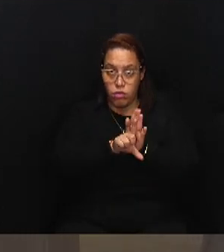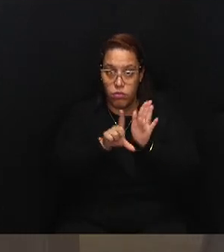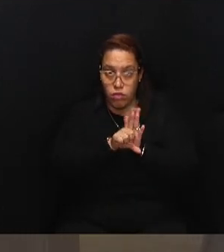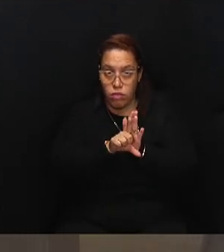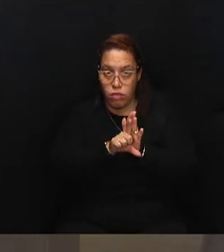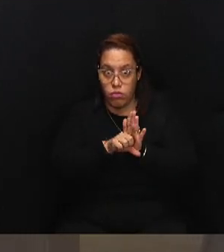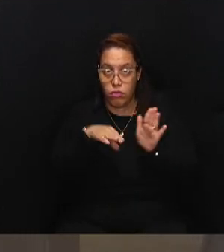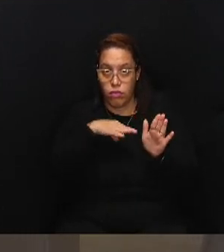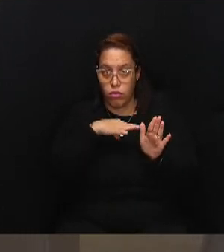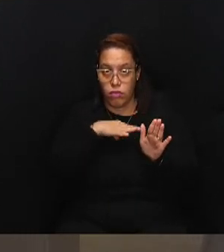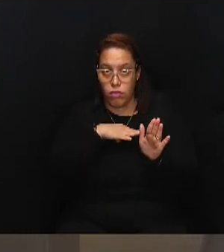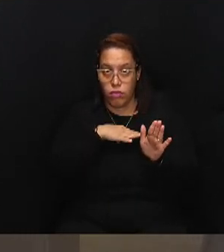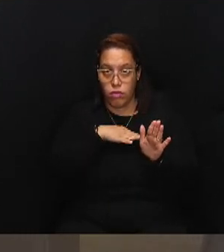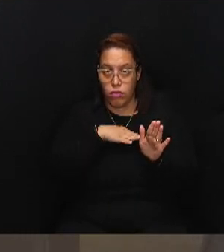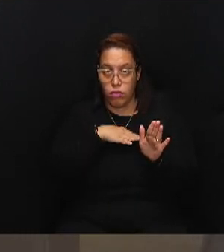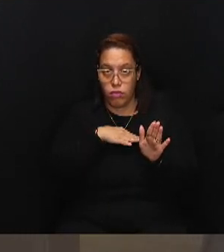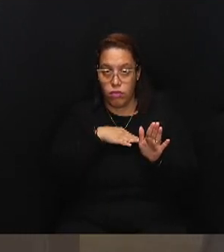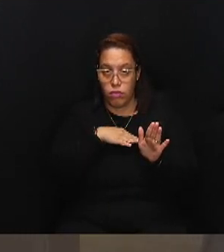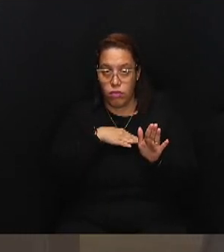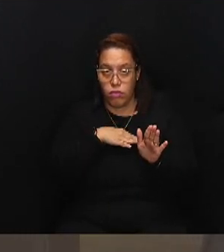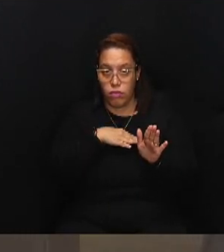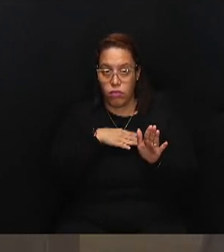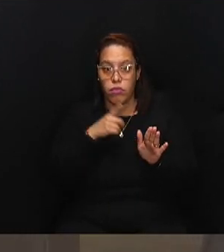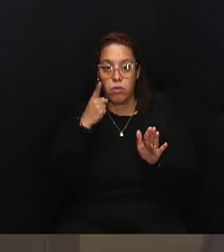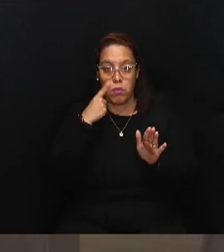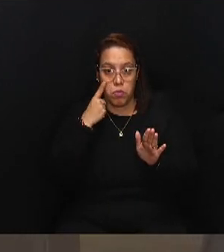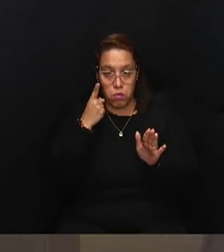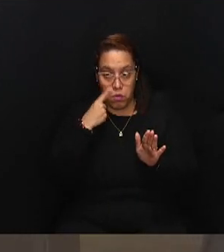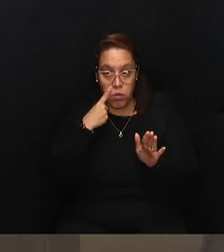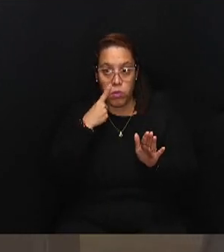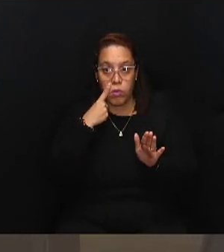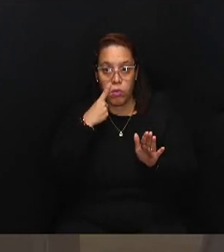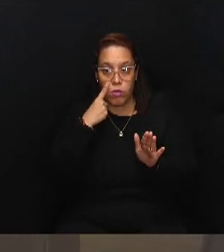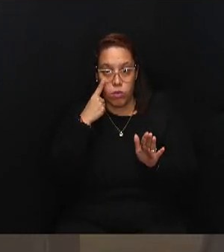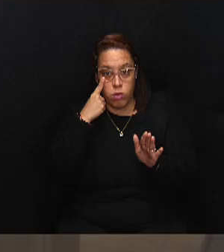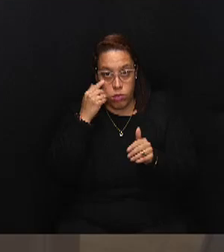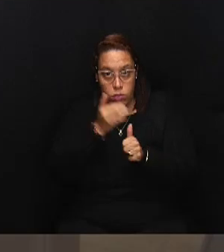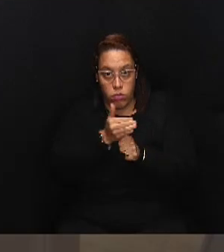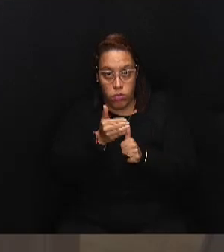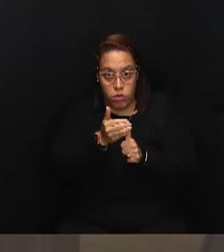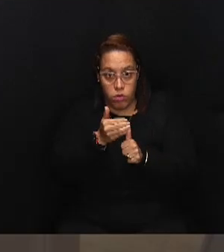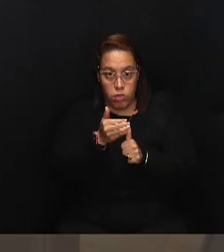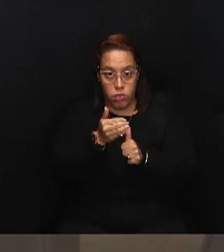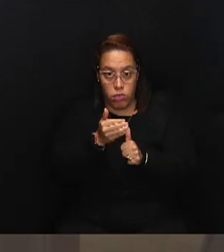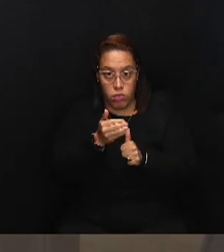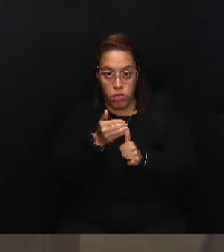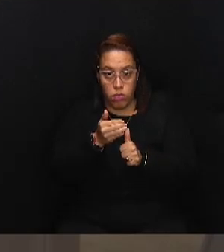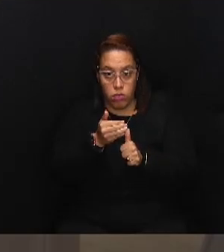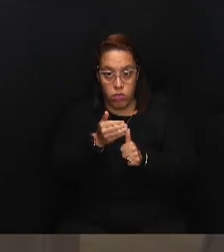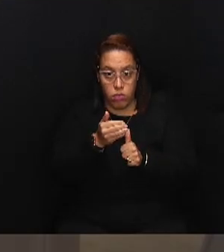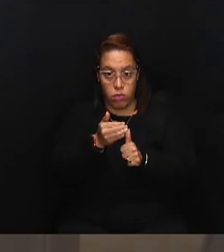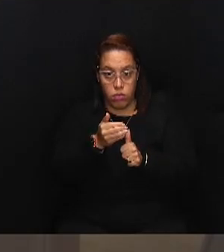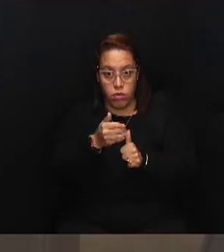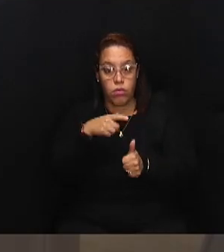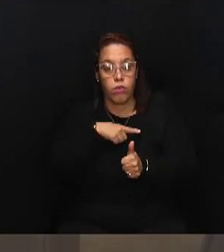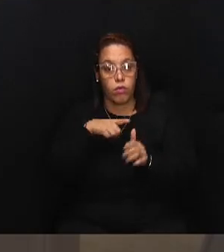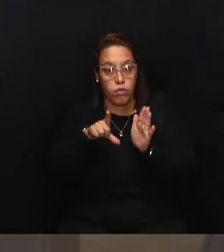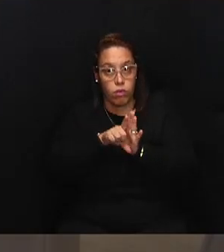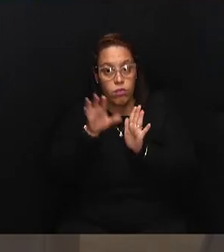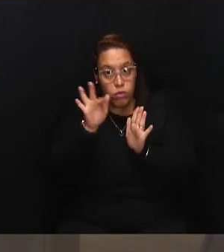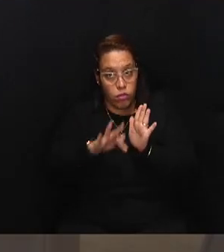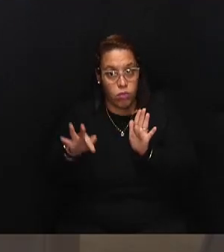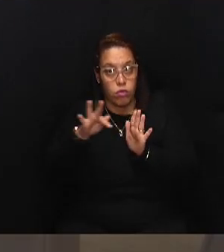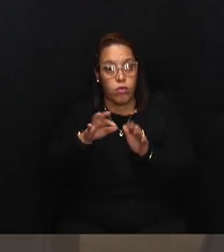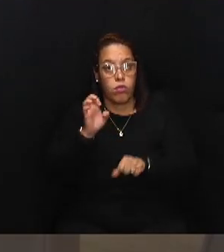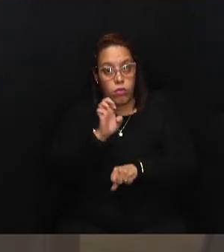deve estar por aí ainda, que até pouco tempo eu peguei. Num gabinete, não sei qual gabinete que eu peguei. E tem a lei federal e tem a